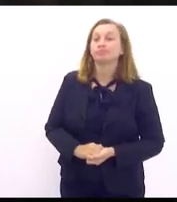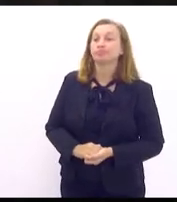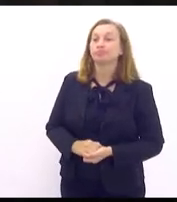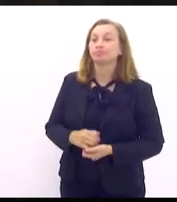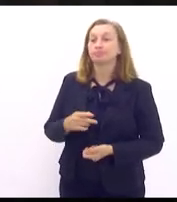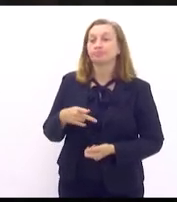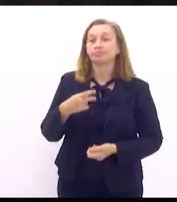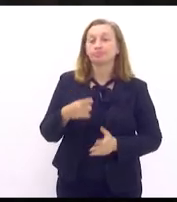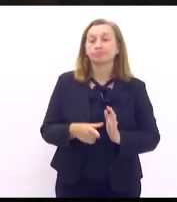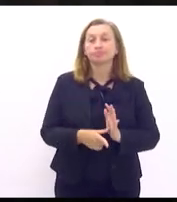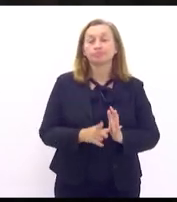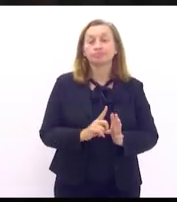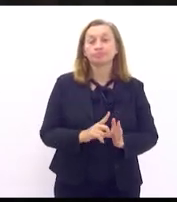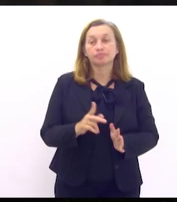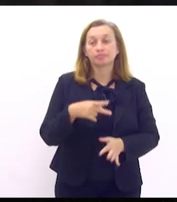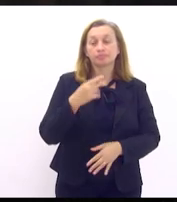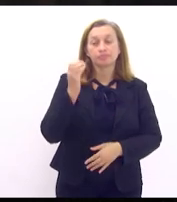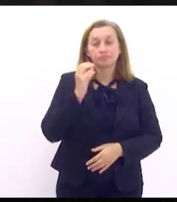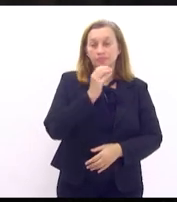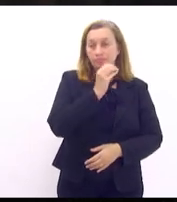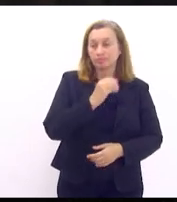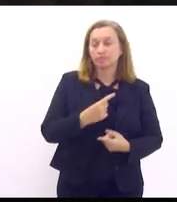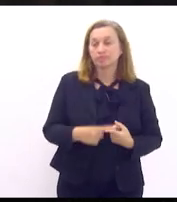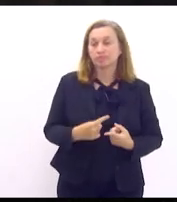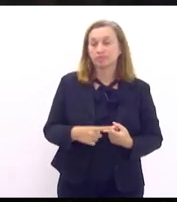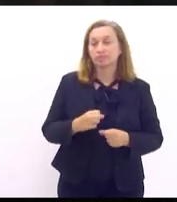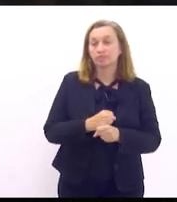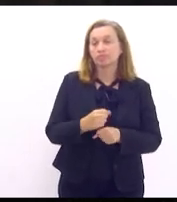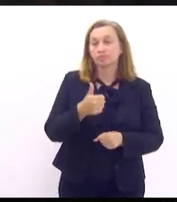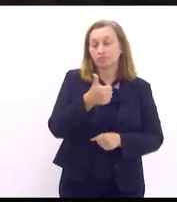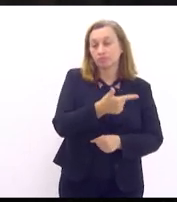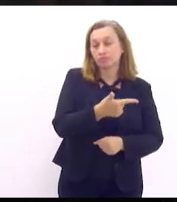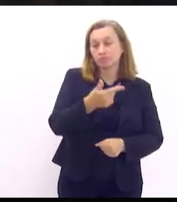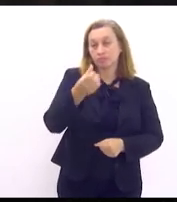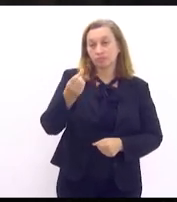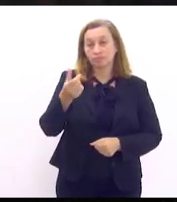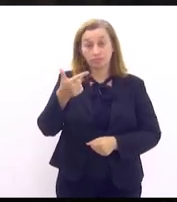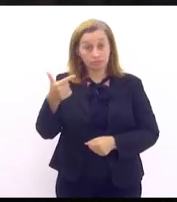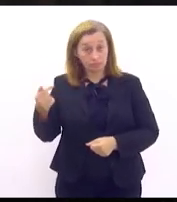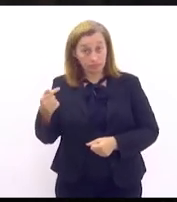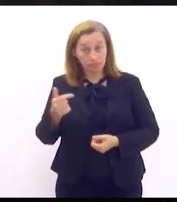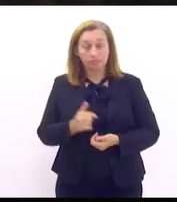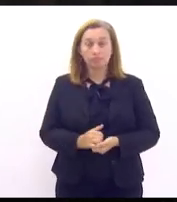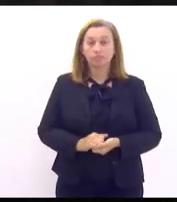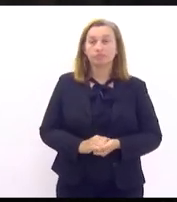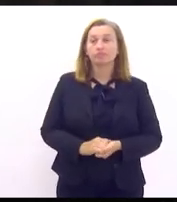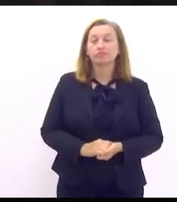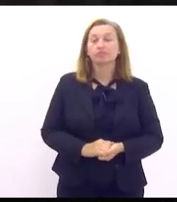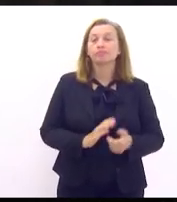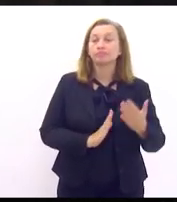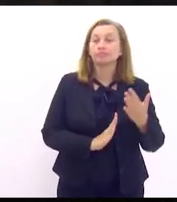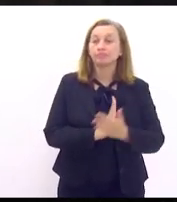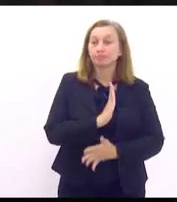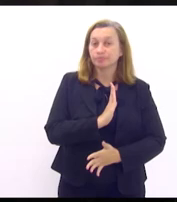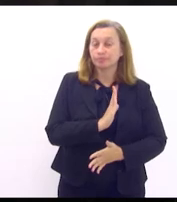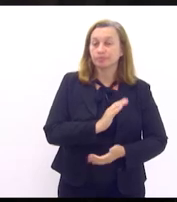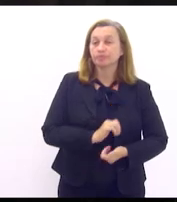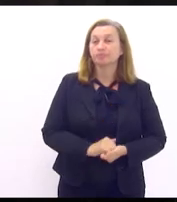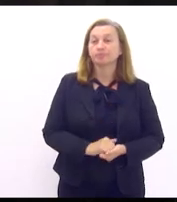antes mesmo de entrar em Cláudio Castro, porque no ano de 2017 foi aprovado, através